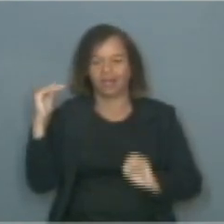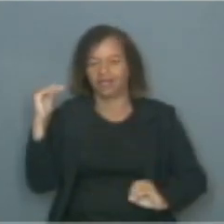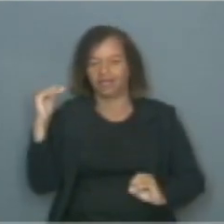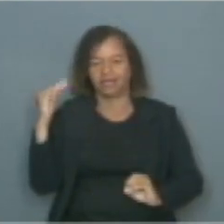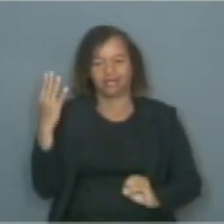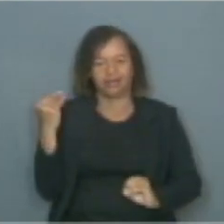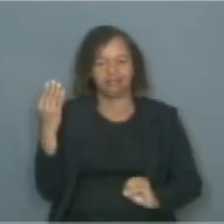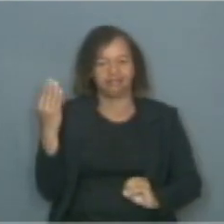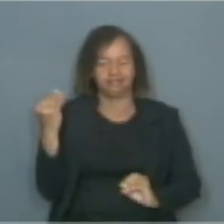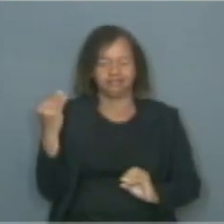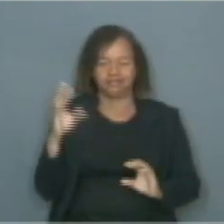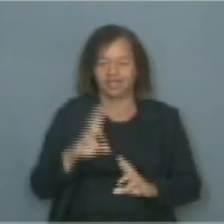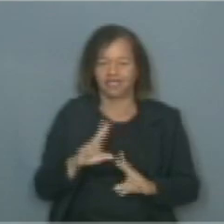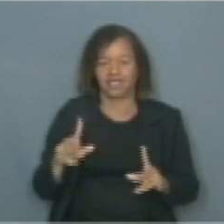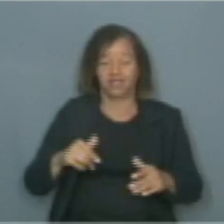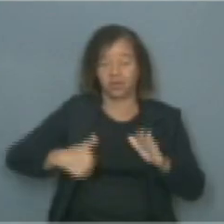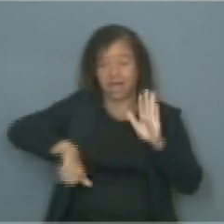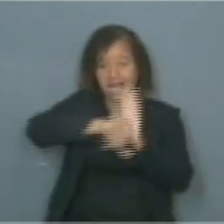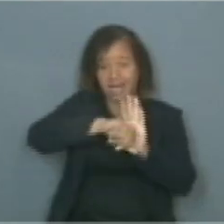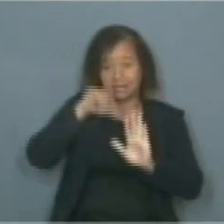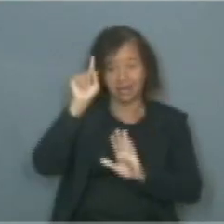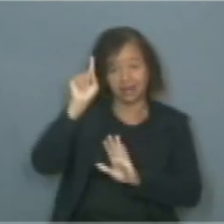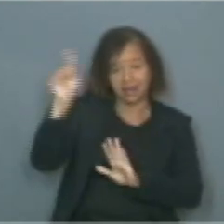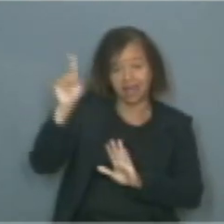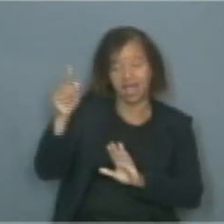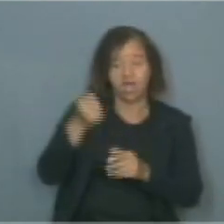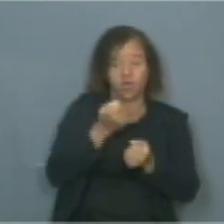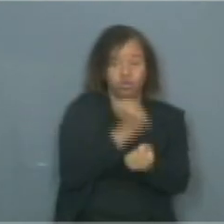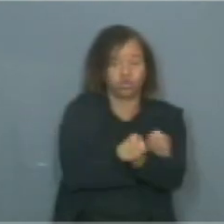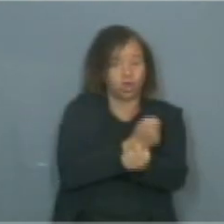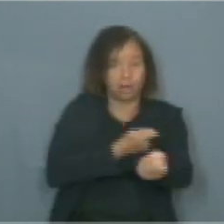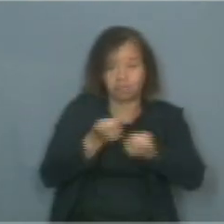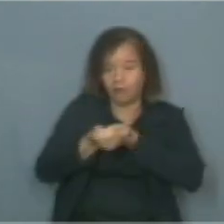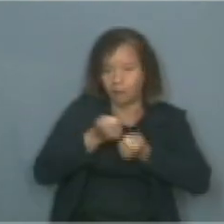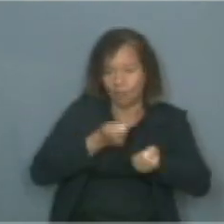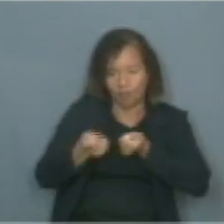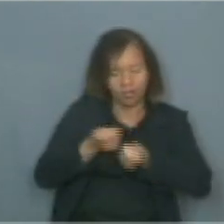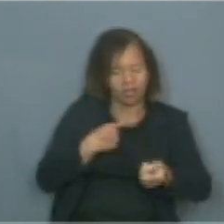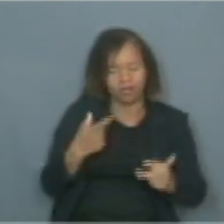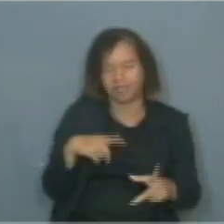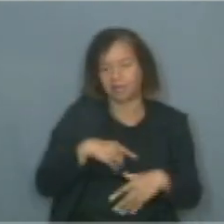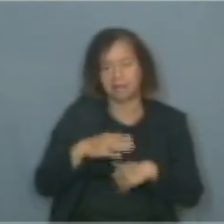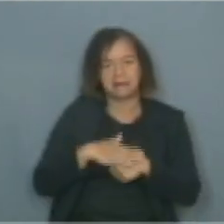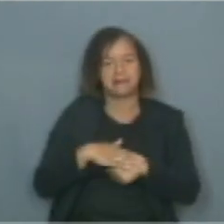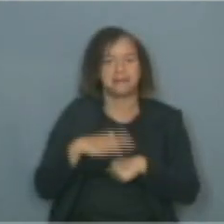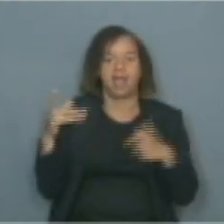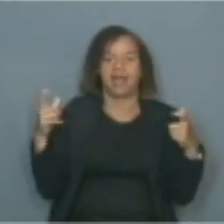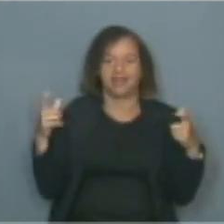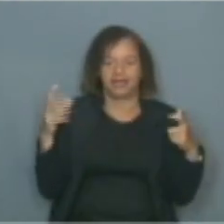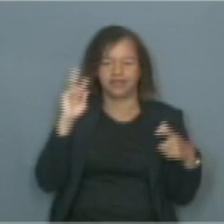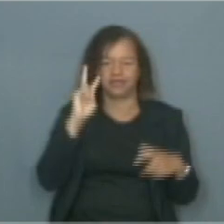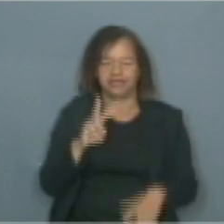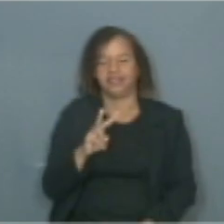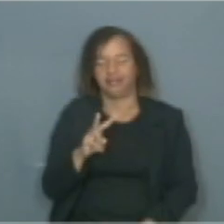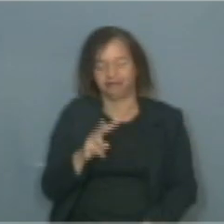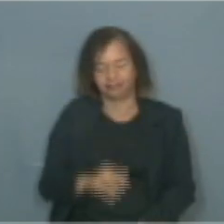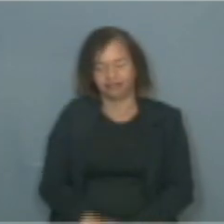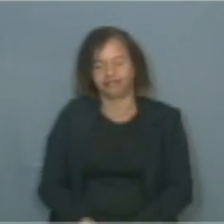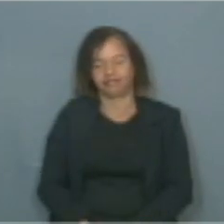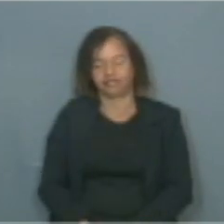absolutamente nada. Onde a criminalidade e o uso de drogas entorpecentes é o que mais a gente vê de